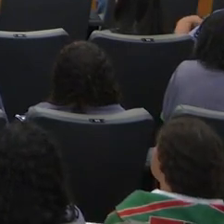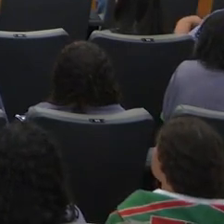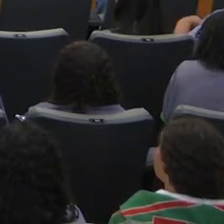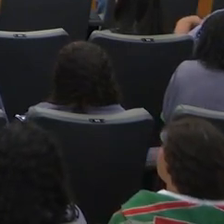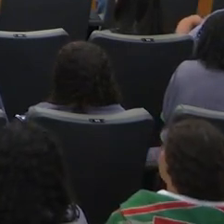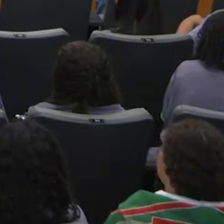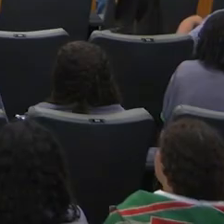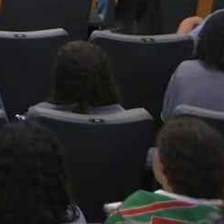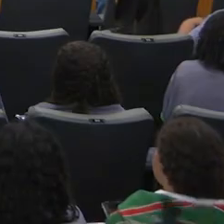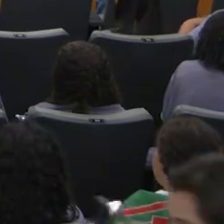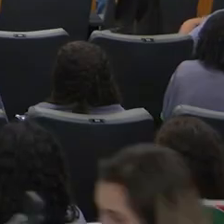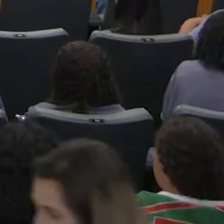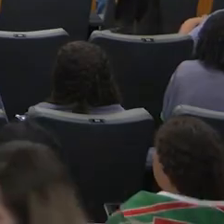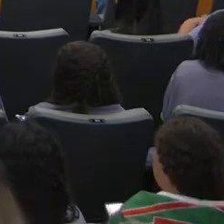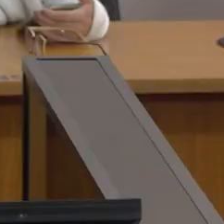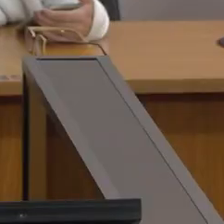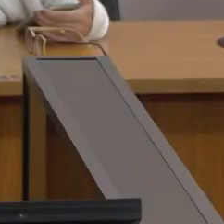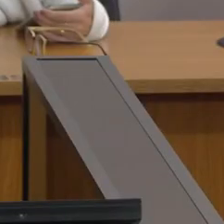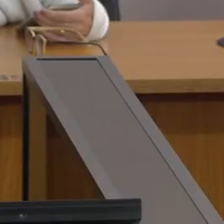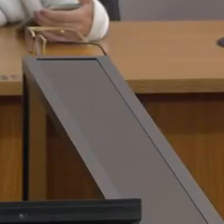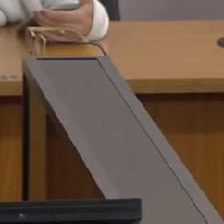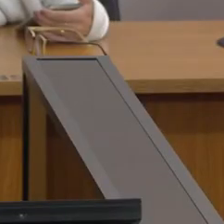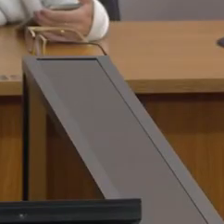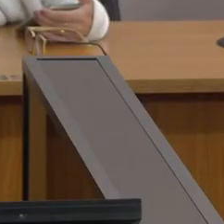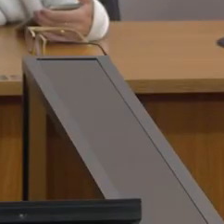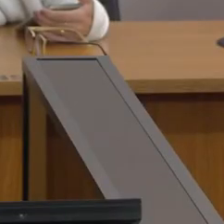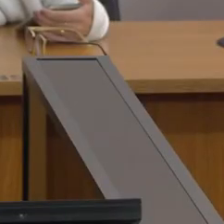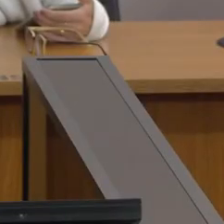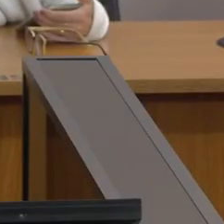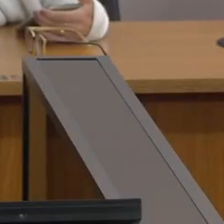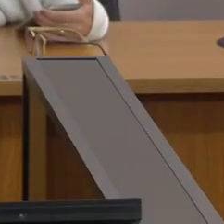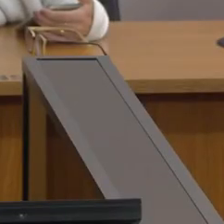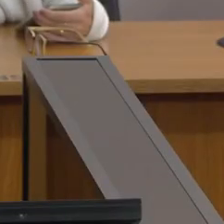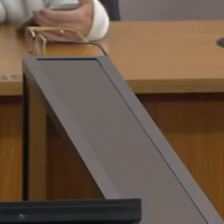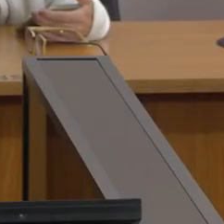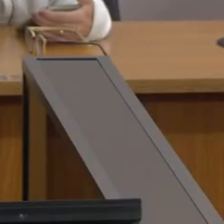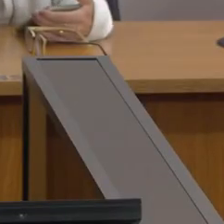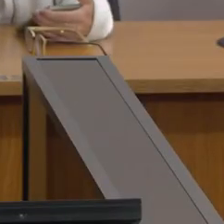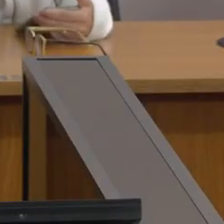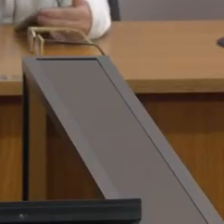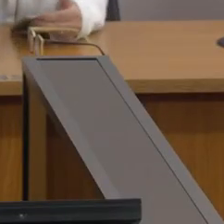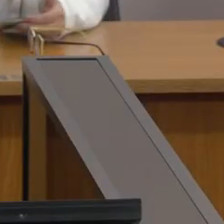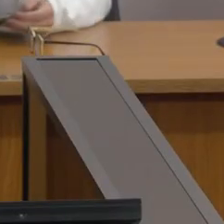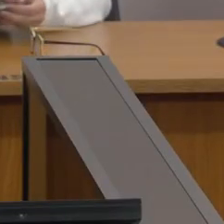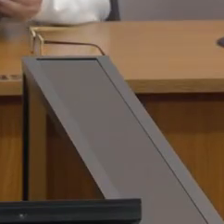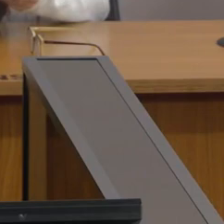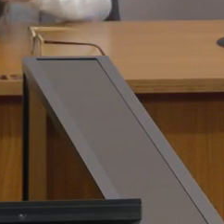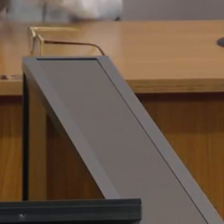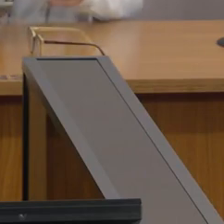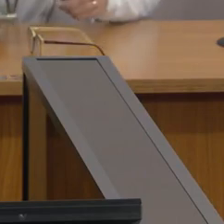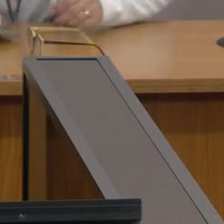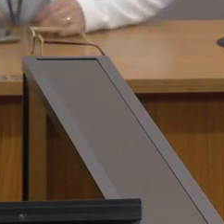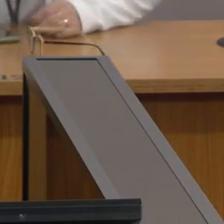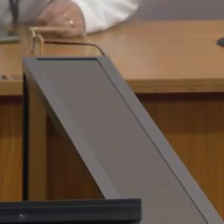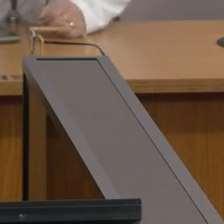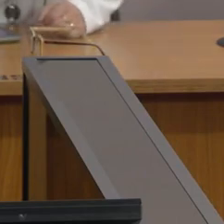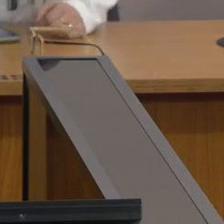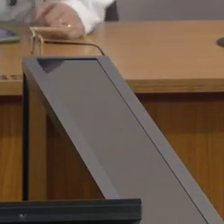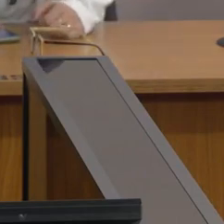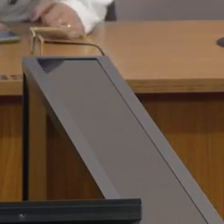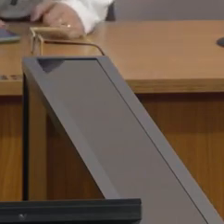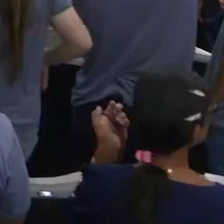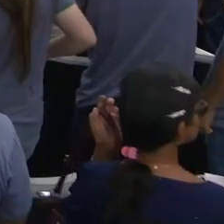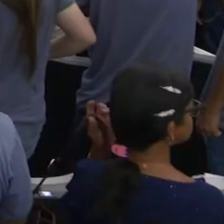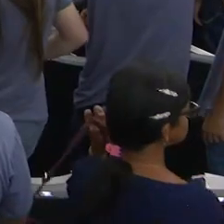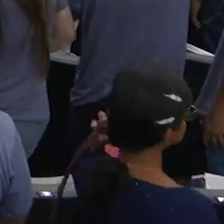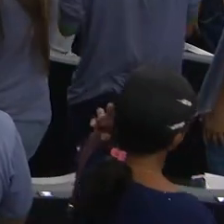bem-vindo muito bem senhoras e senhores nesse momento todos em posição de respeito para ouvirmos o Hino Nacional